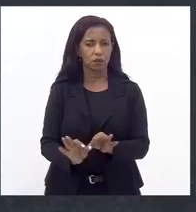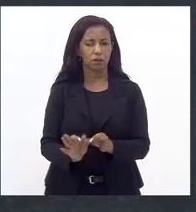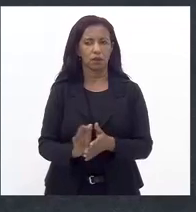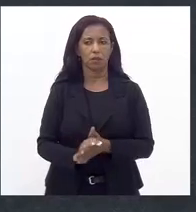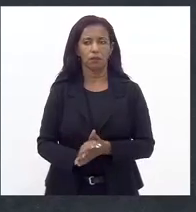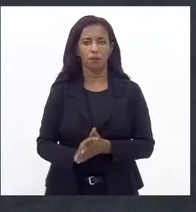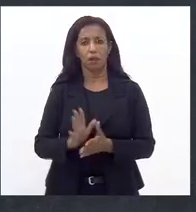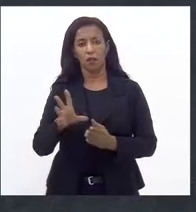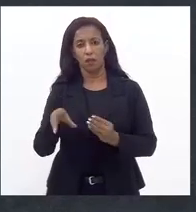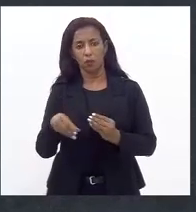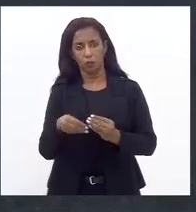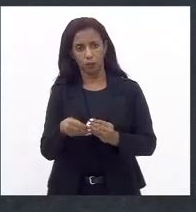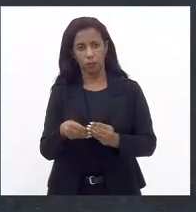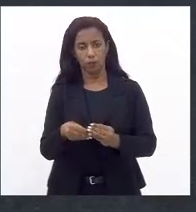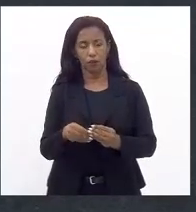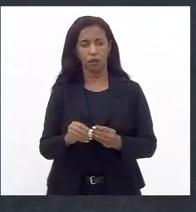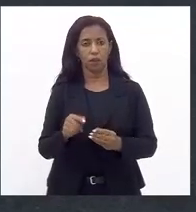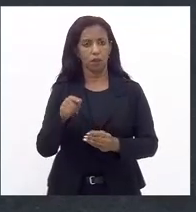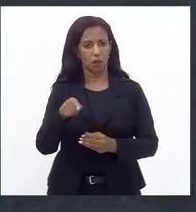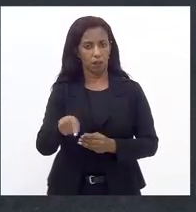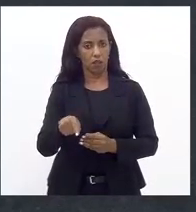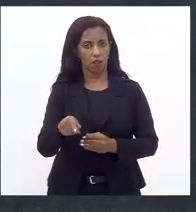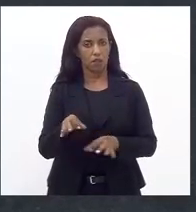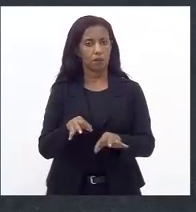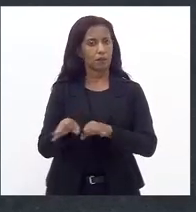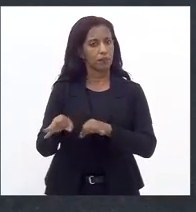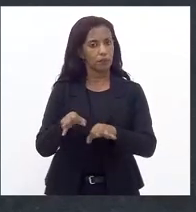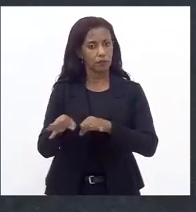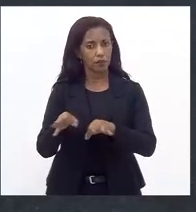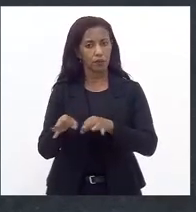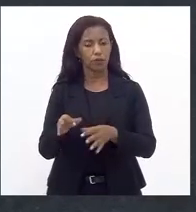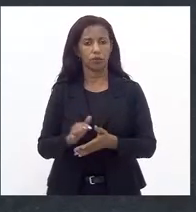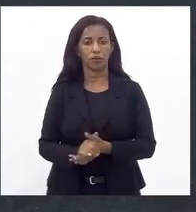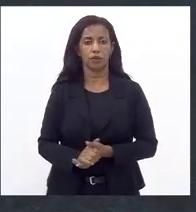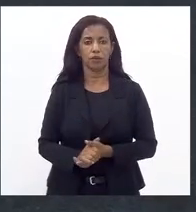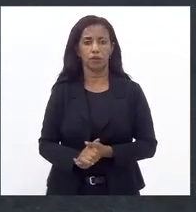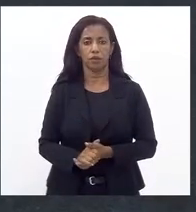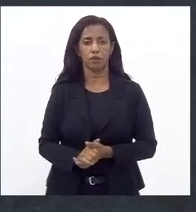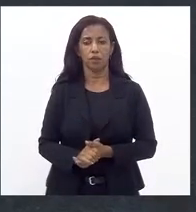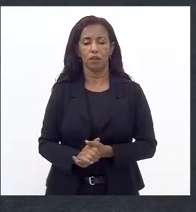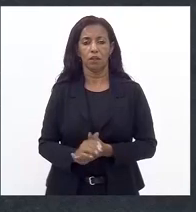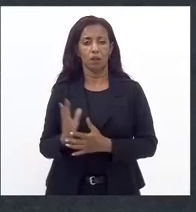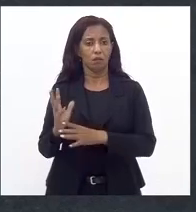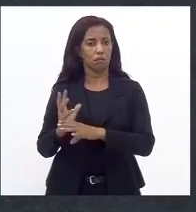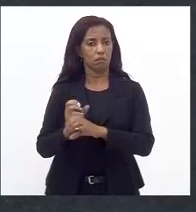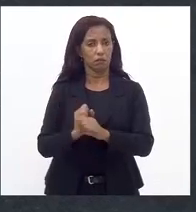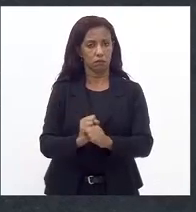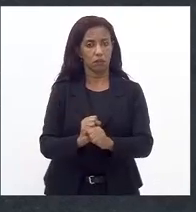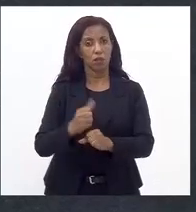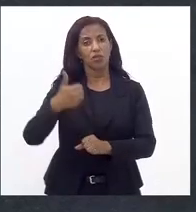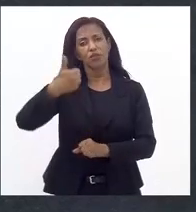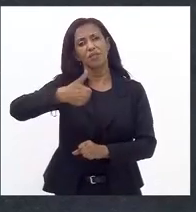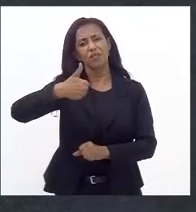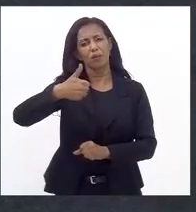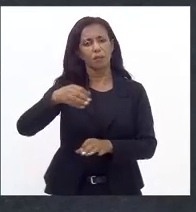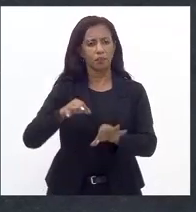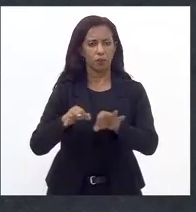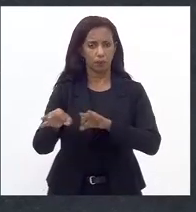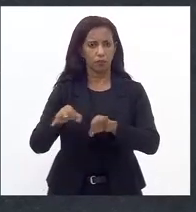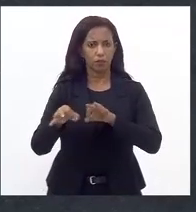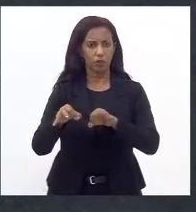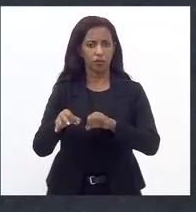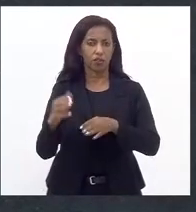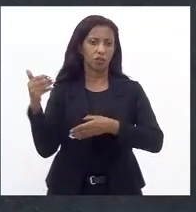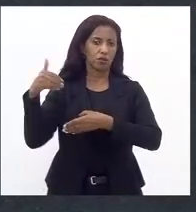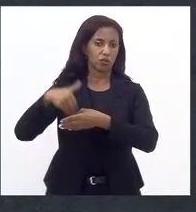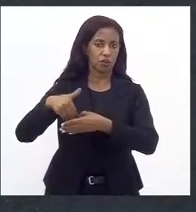incluir incluir neste projeto da Adesão que devia ser o primeiro projeto que a gente